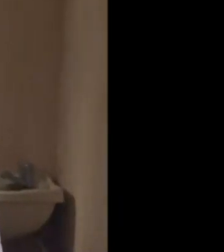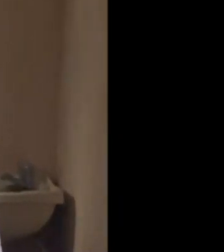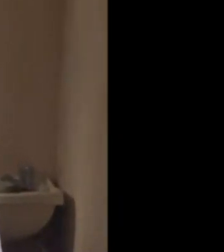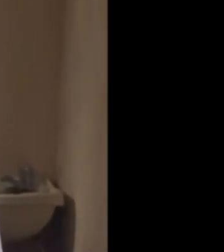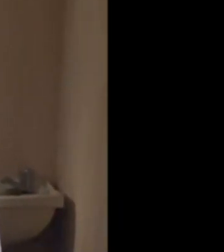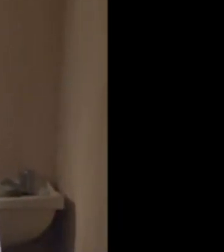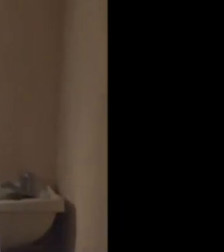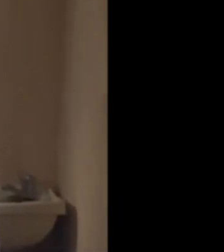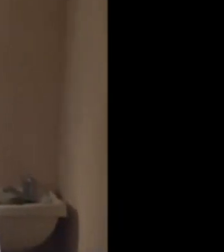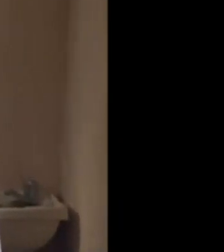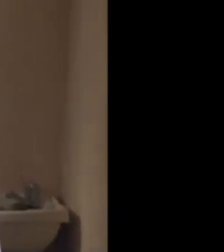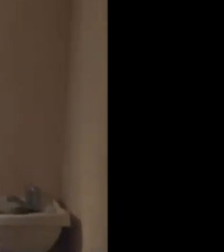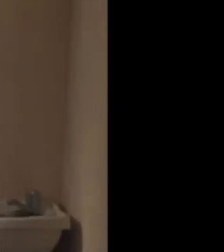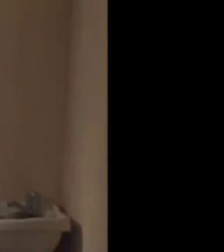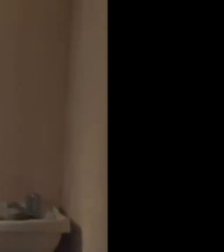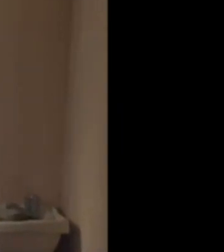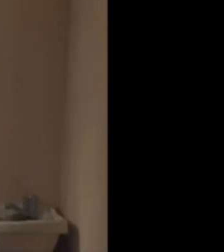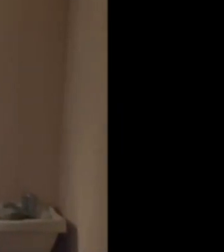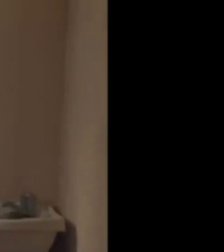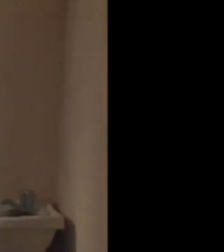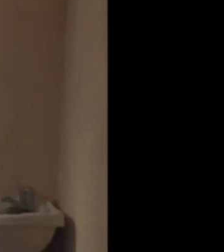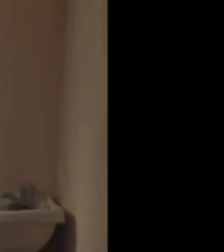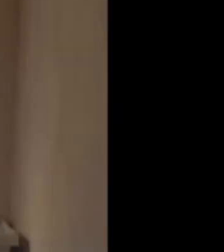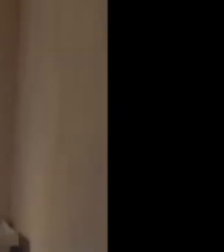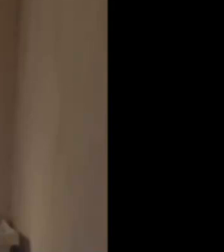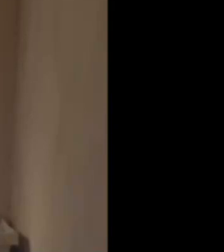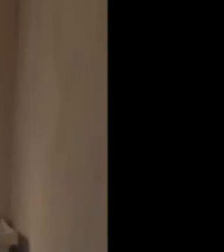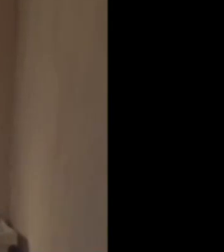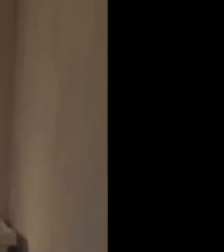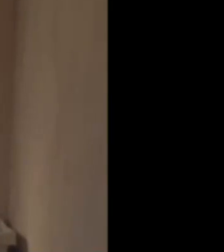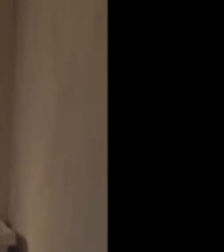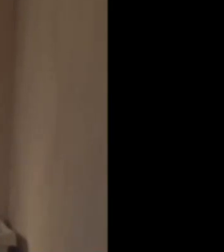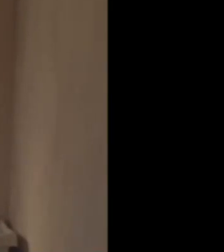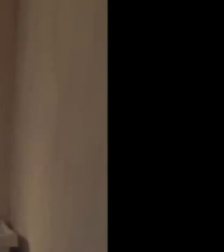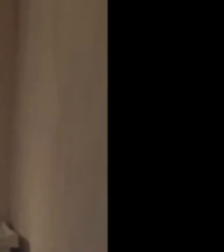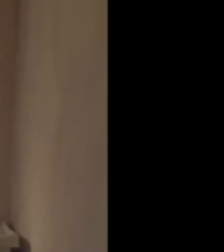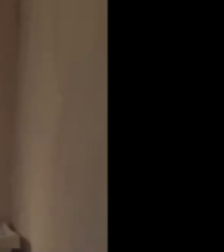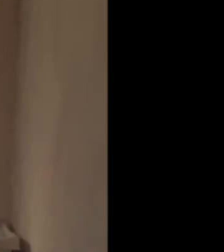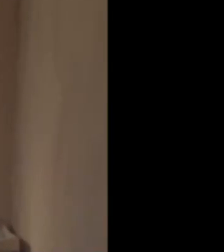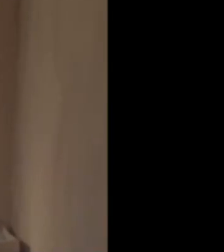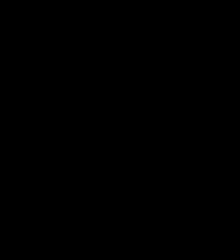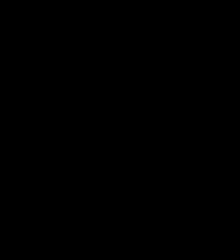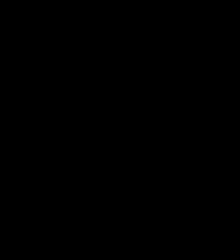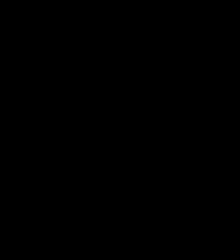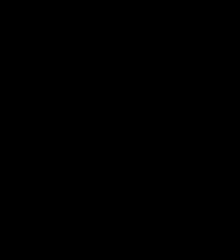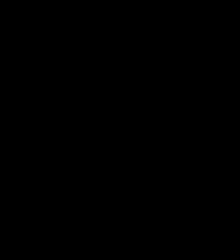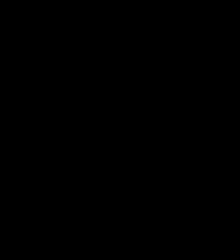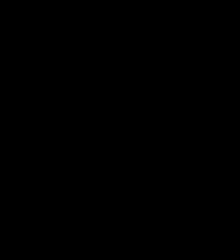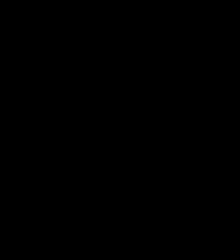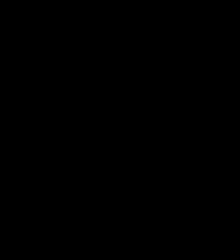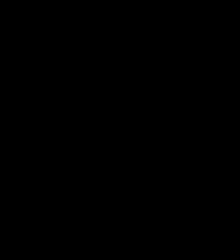de 2 carros com uma passarela para os pedestres, para não machucar ninguém. Sou grato aí que vocês devem fazer por nós, tá?